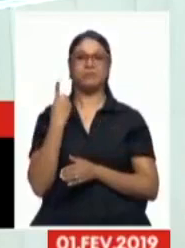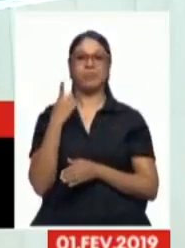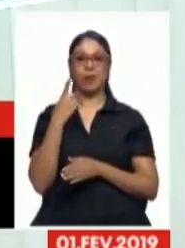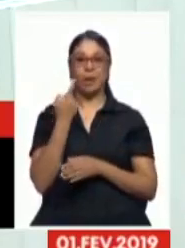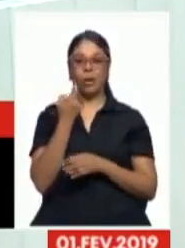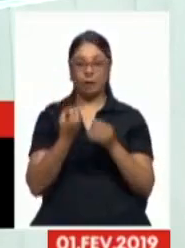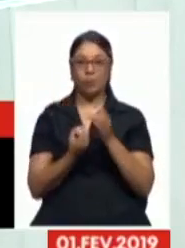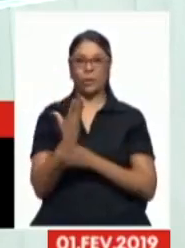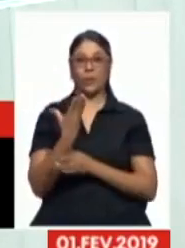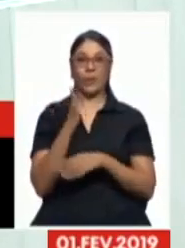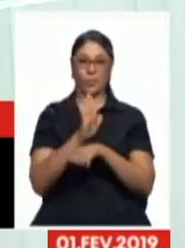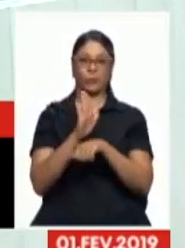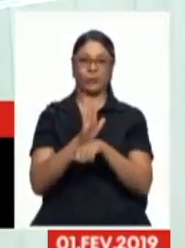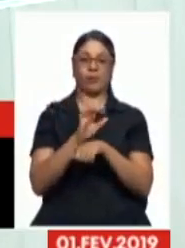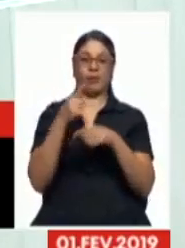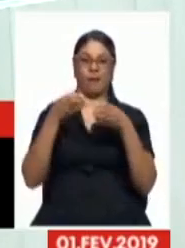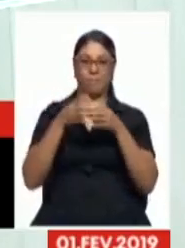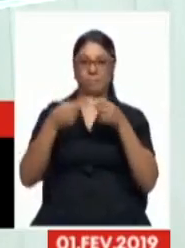Minas Gerais.